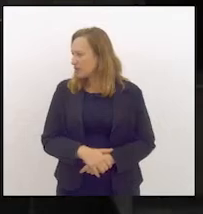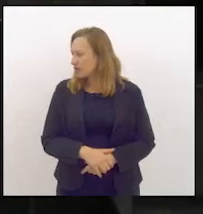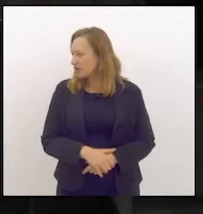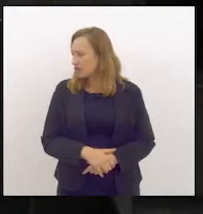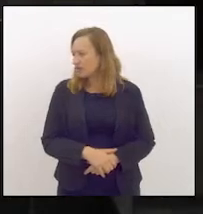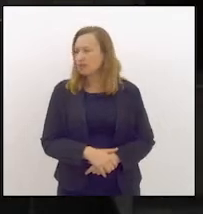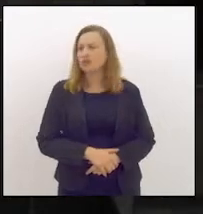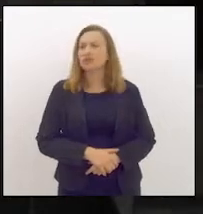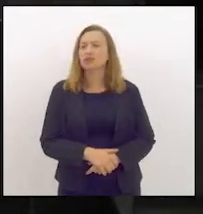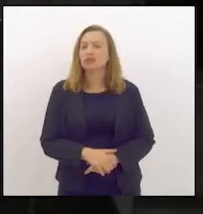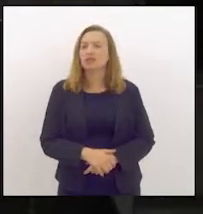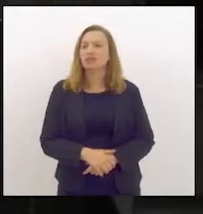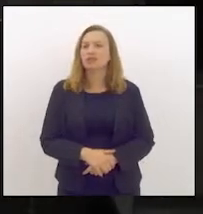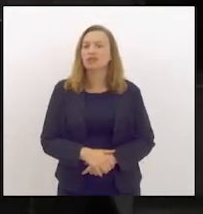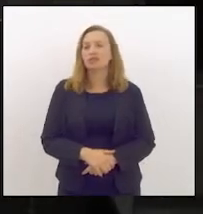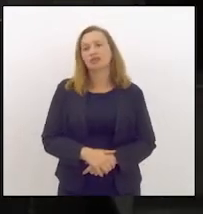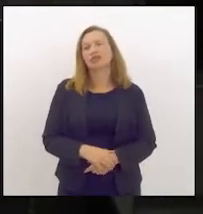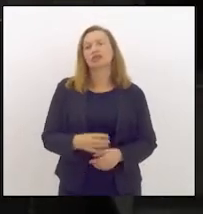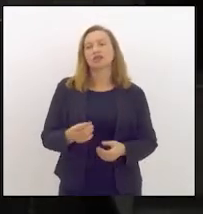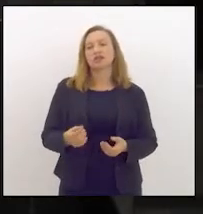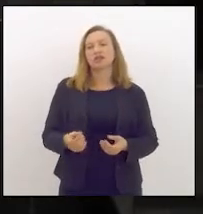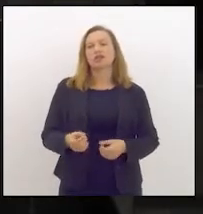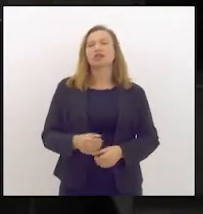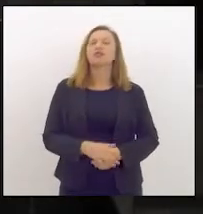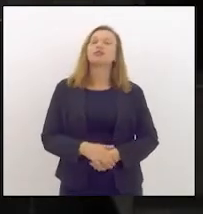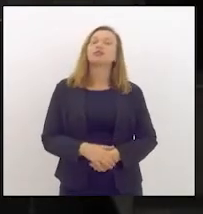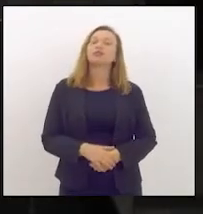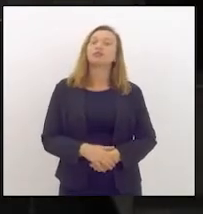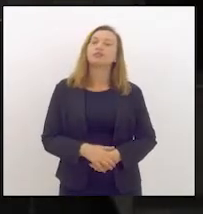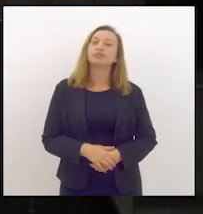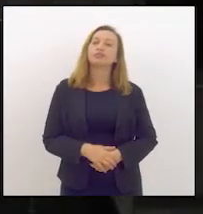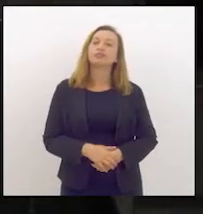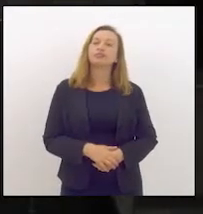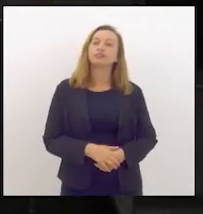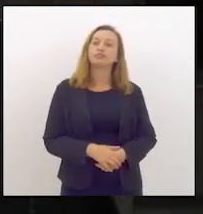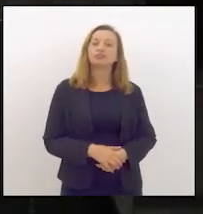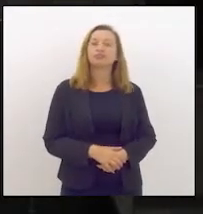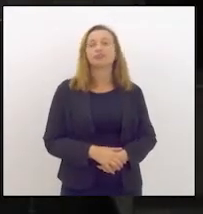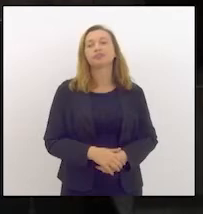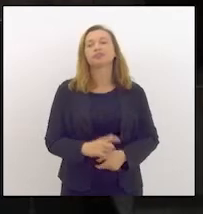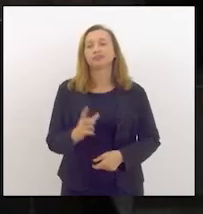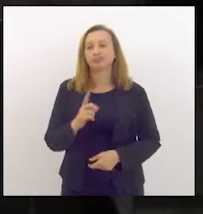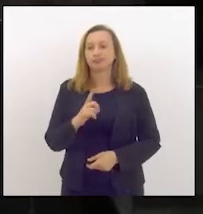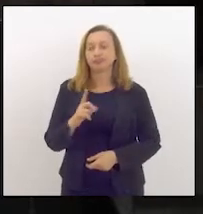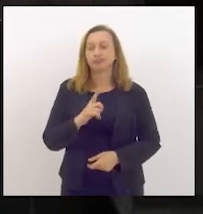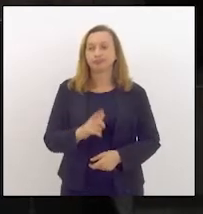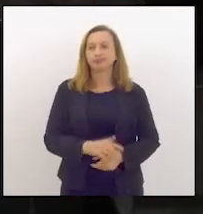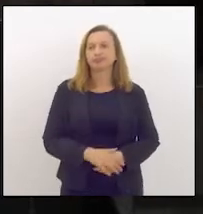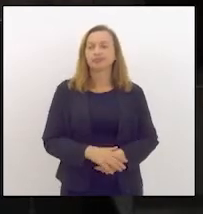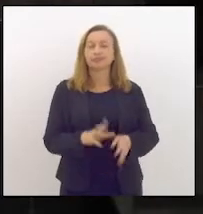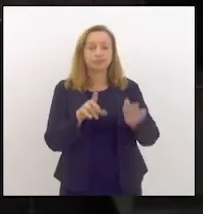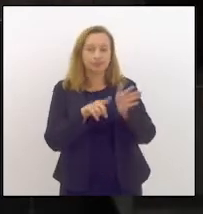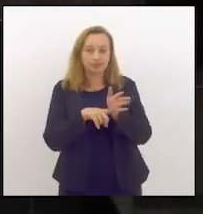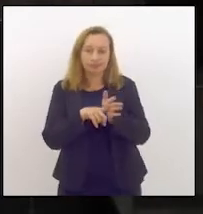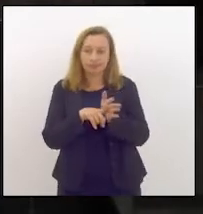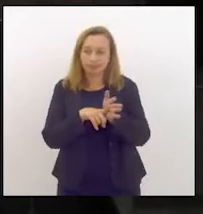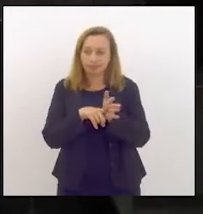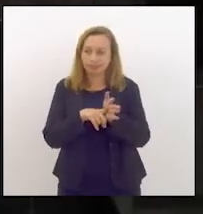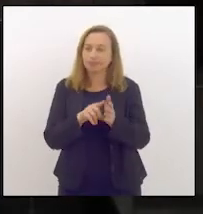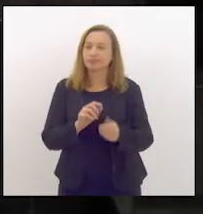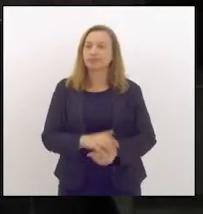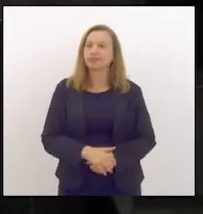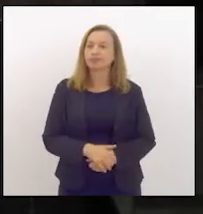termo de cooperação com Agência Nacional de petróleo o que tem a primazia da fiscalização